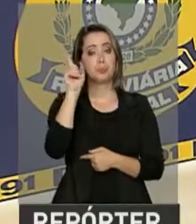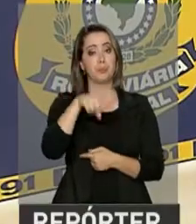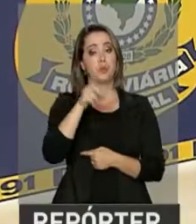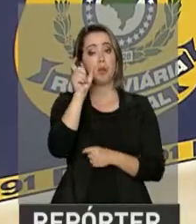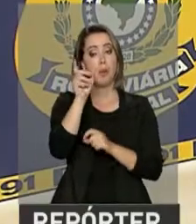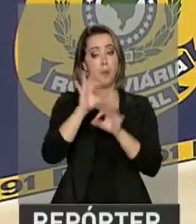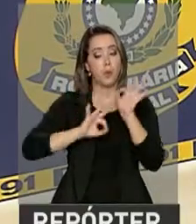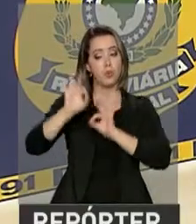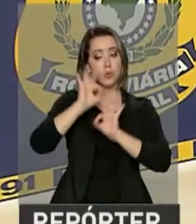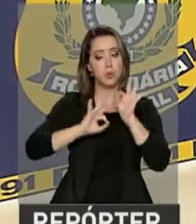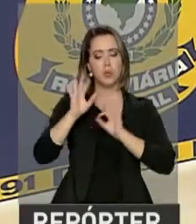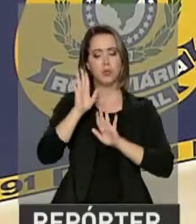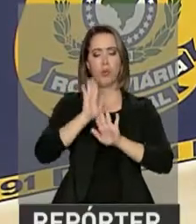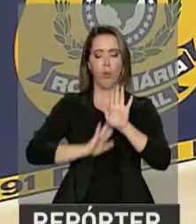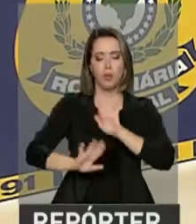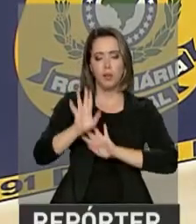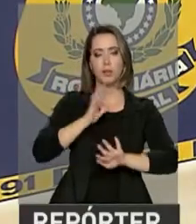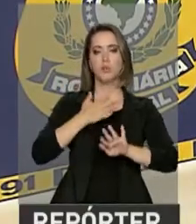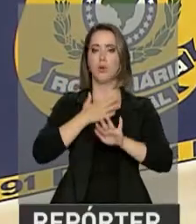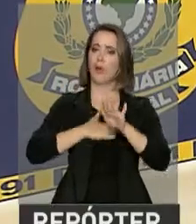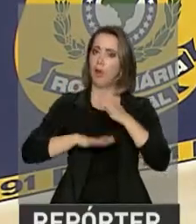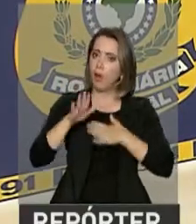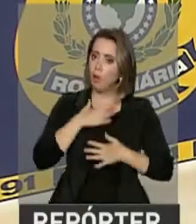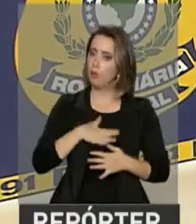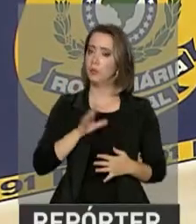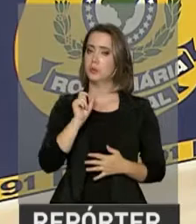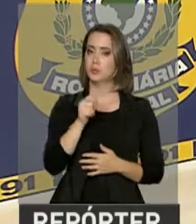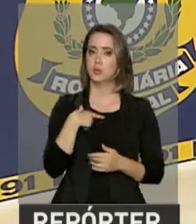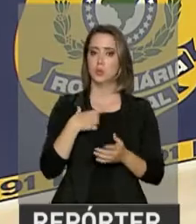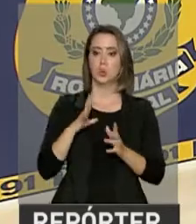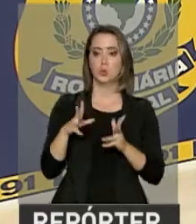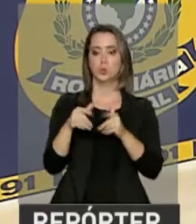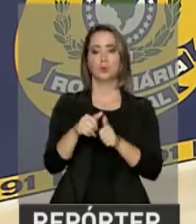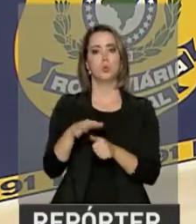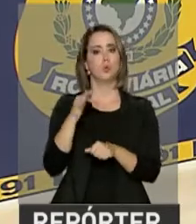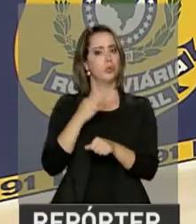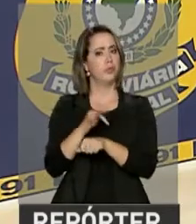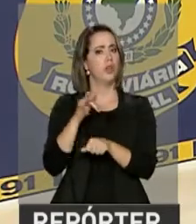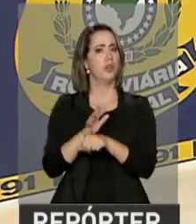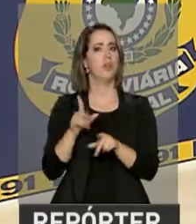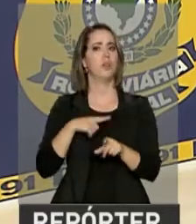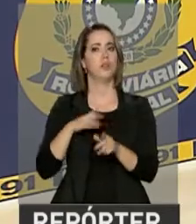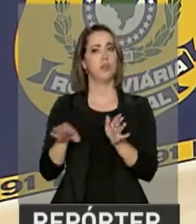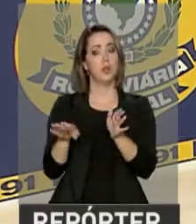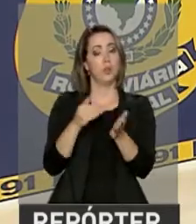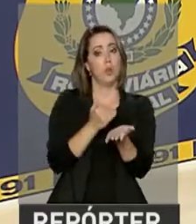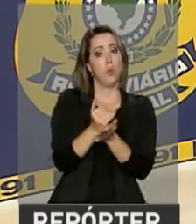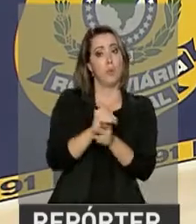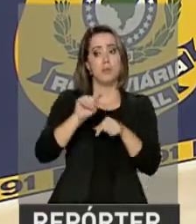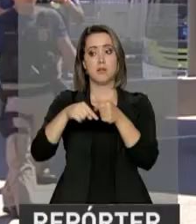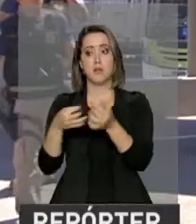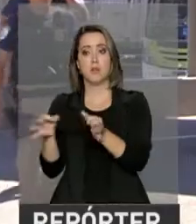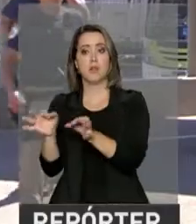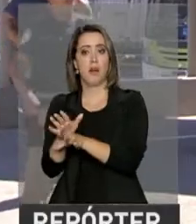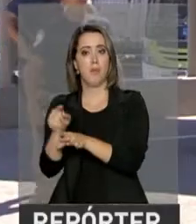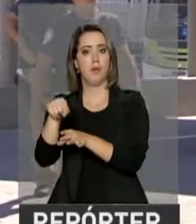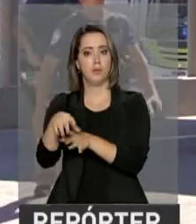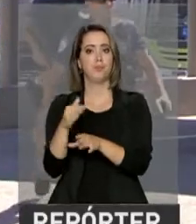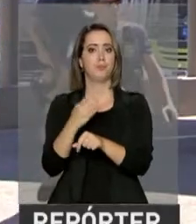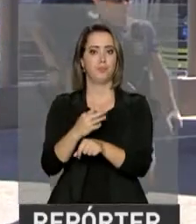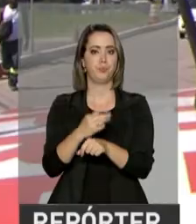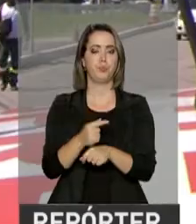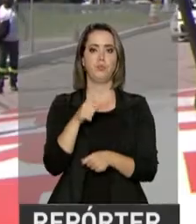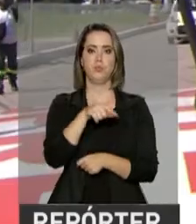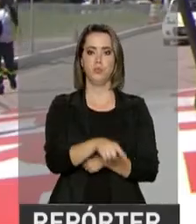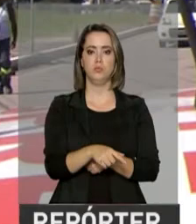o planejamento, o cuidado e a paciência durante todo o feriado, principalmente no início e no final desse período. No Rio de Janeiro,